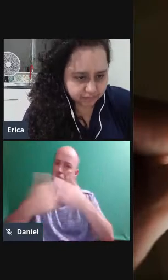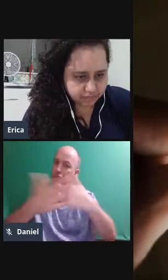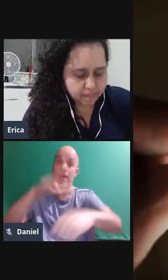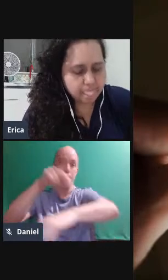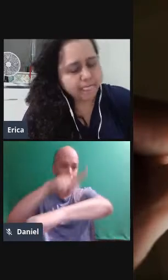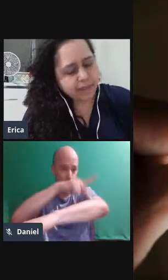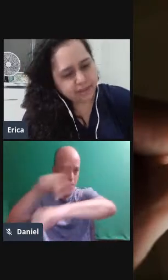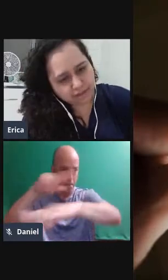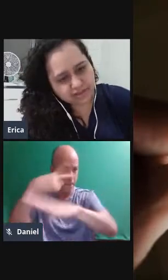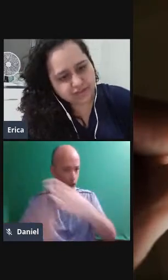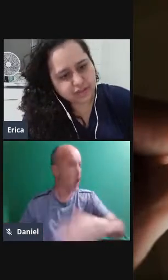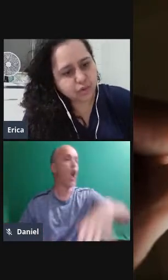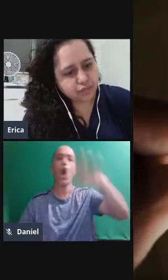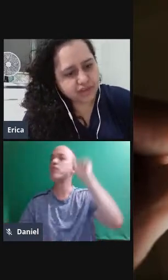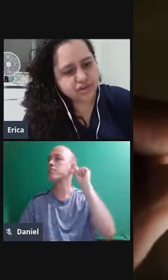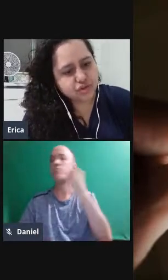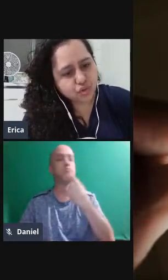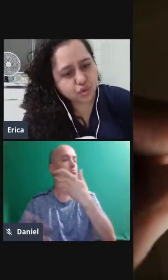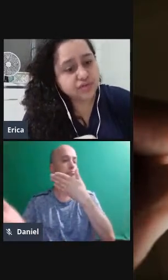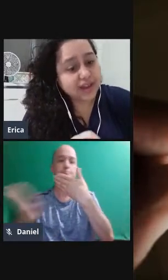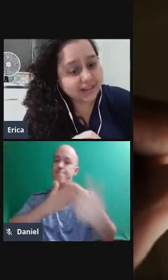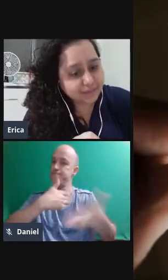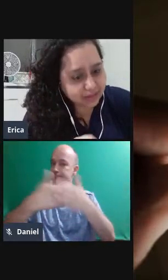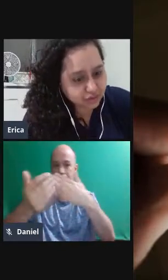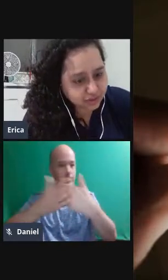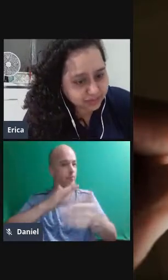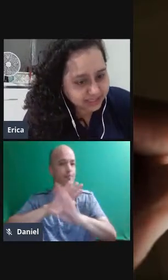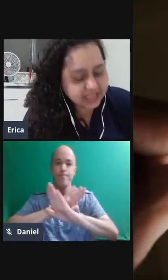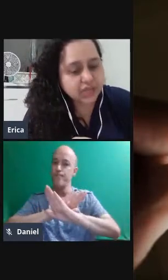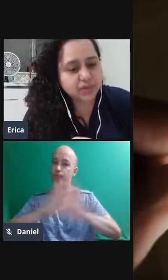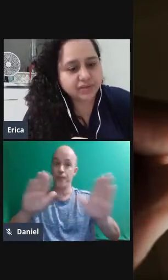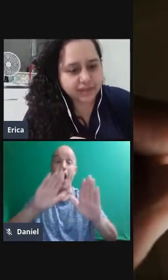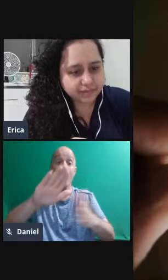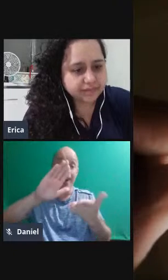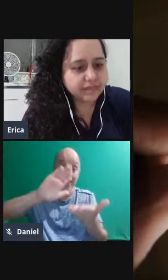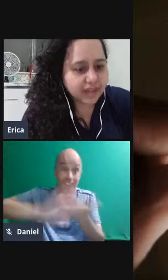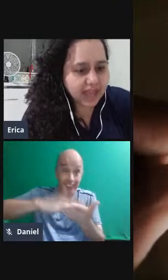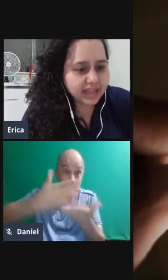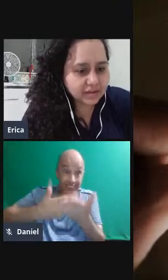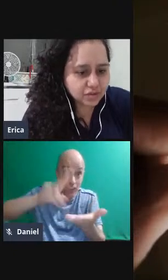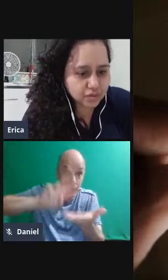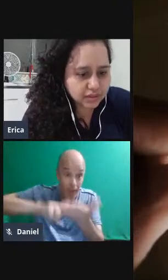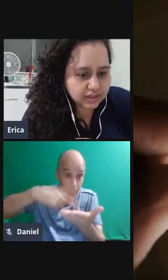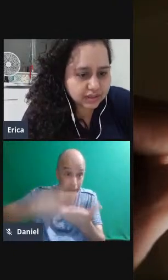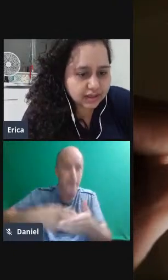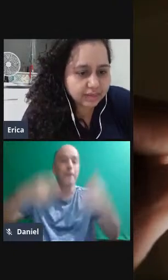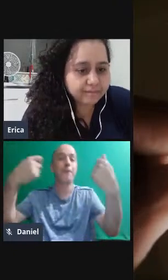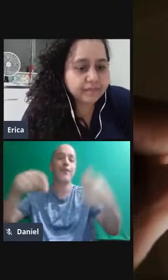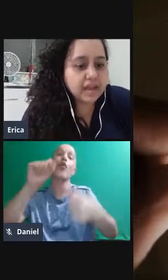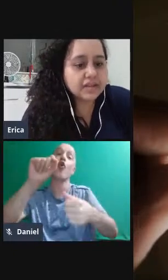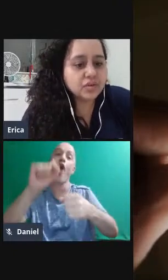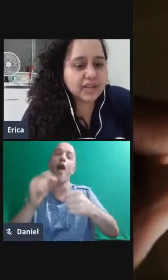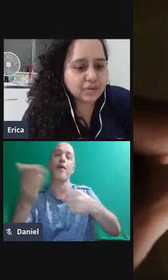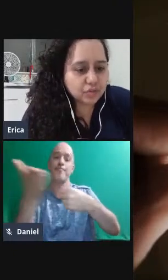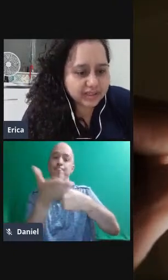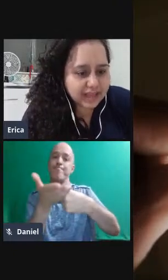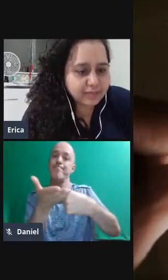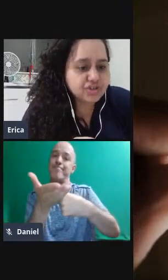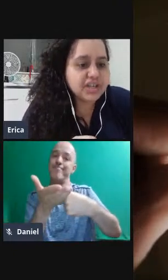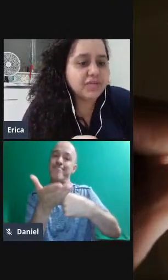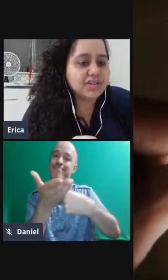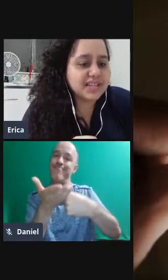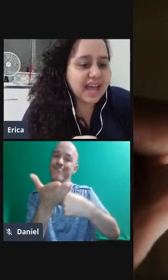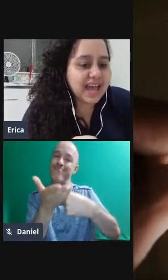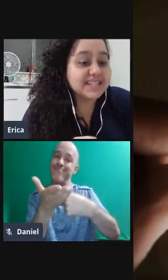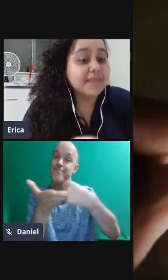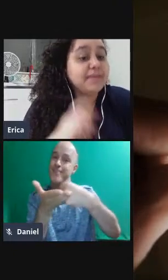que pode ser feita por ouvintes surdos, fala da pedagogia bilíngue, enfim. É isso. Do tradutor